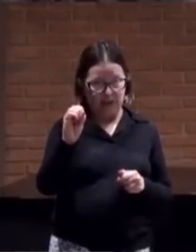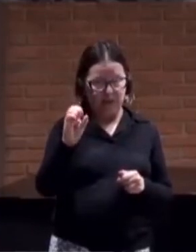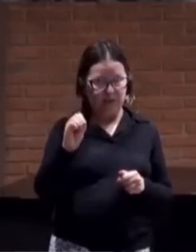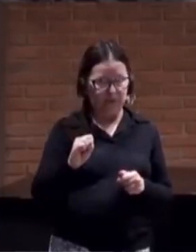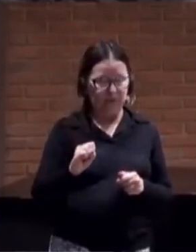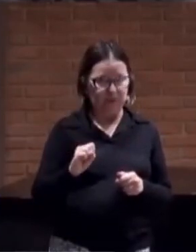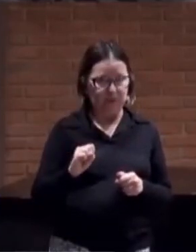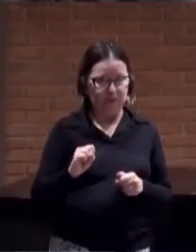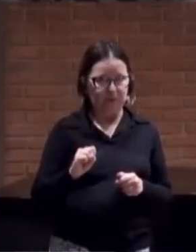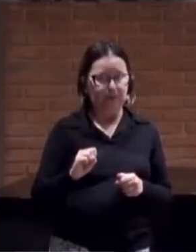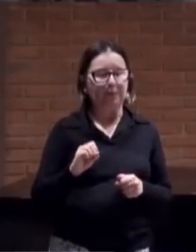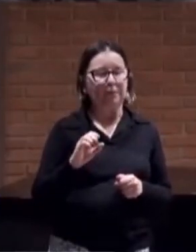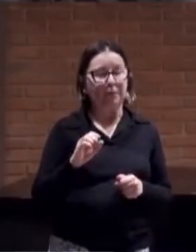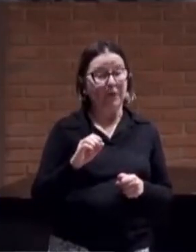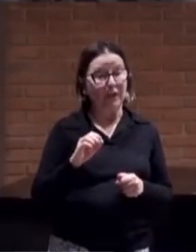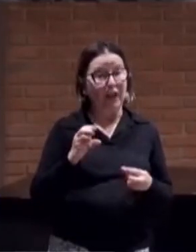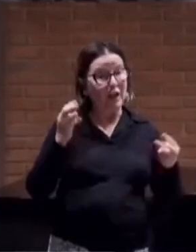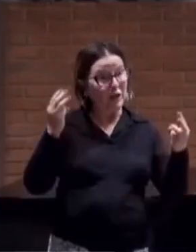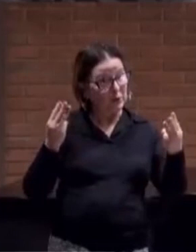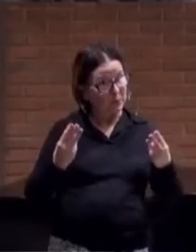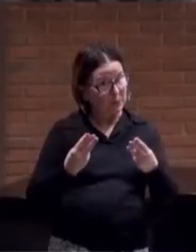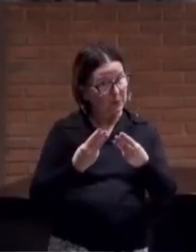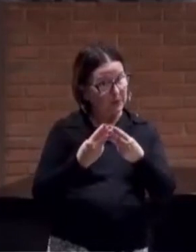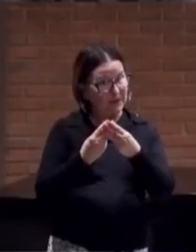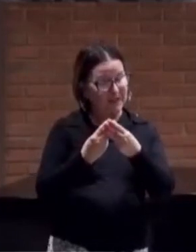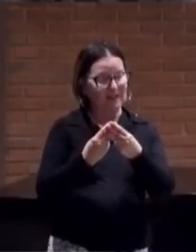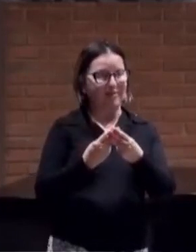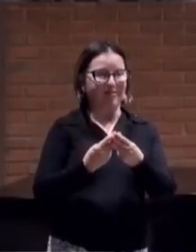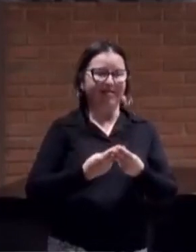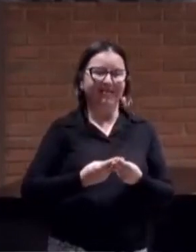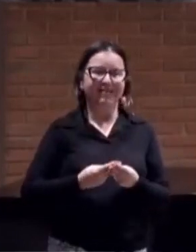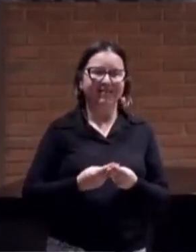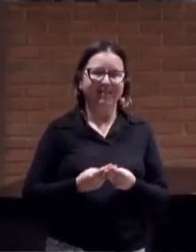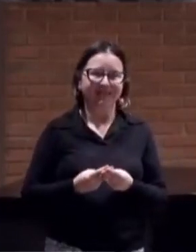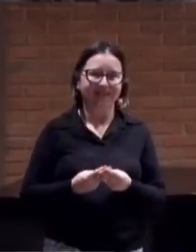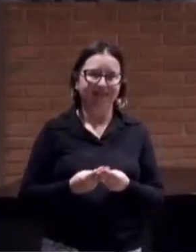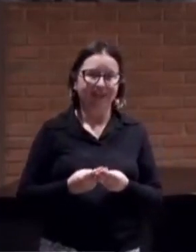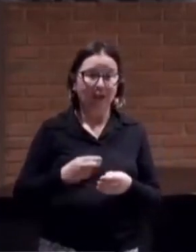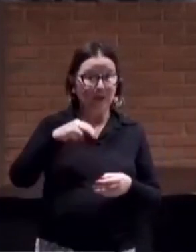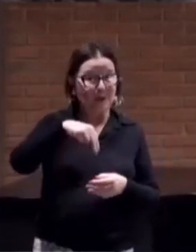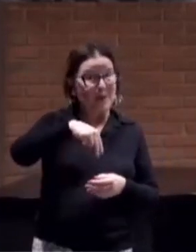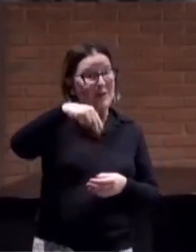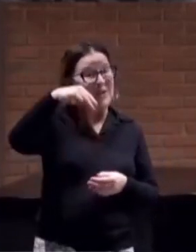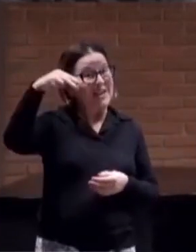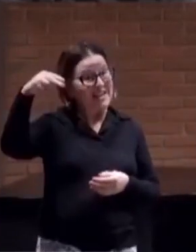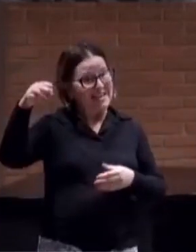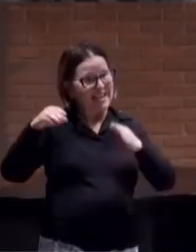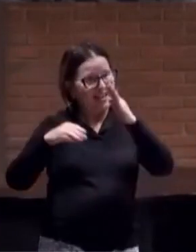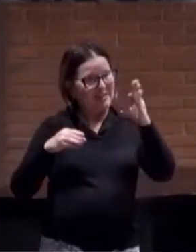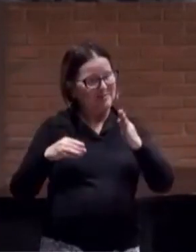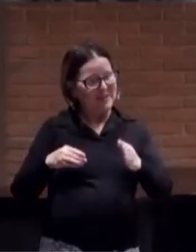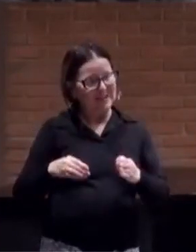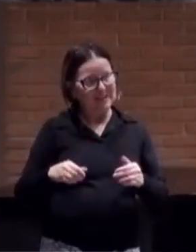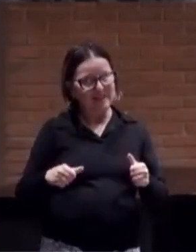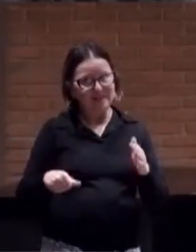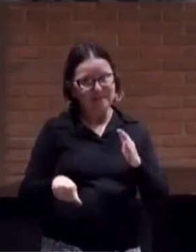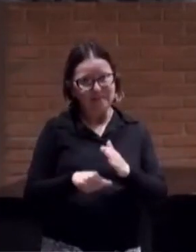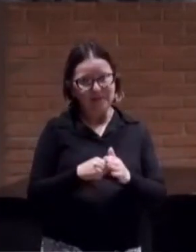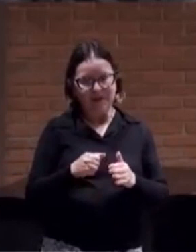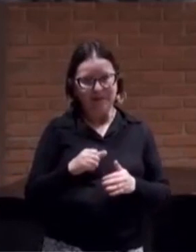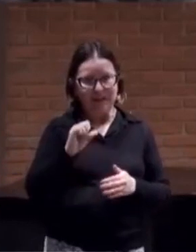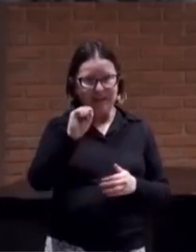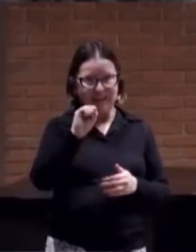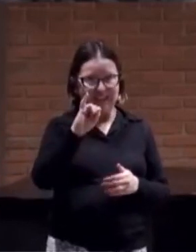um estudo, pode fazer, é muito interessante. Os judeus do Nordeste, a primeira sinagoga que houve